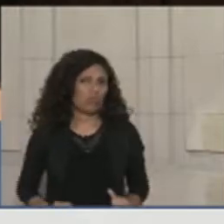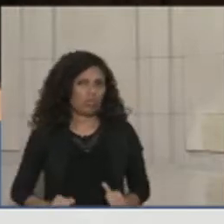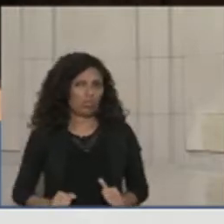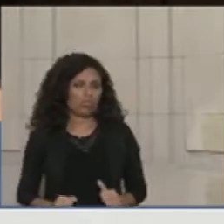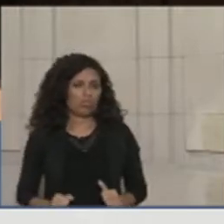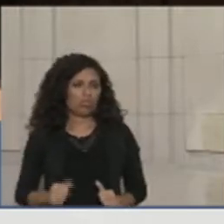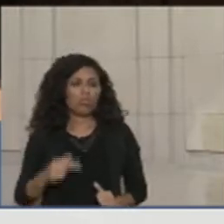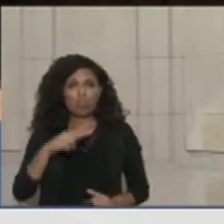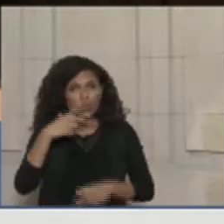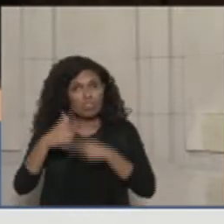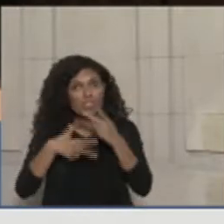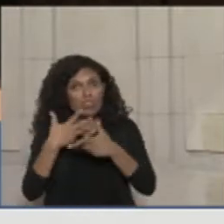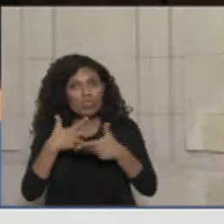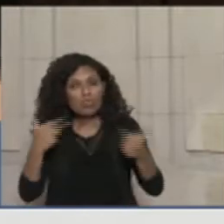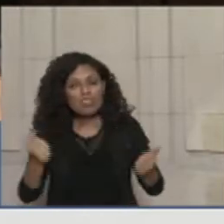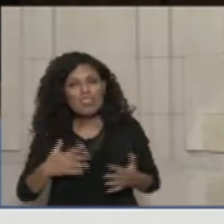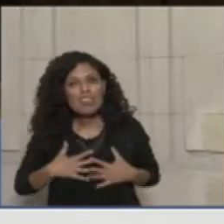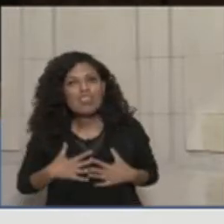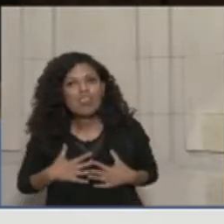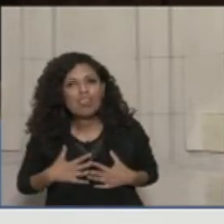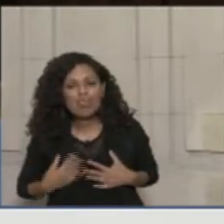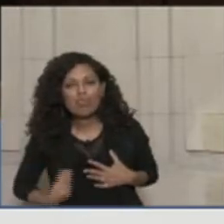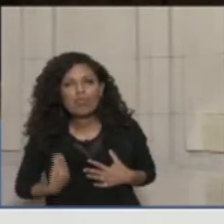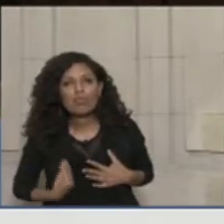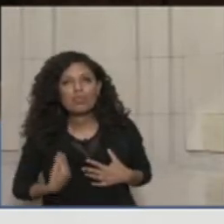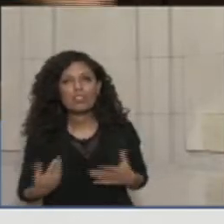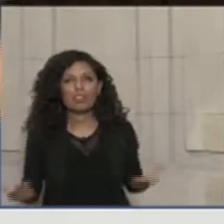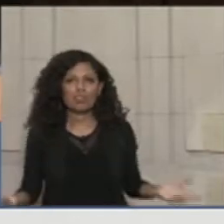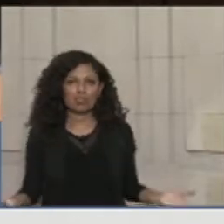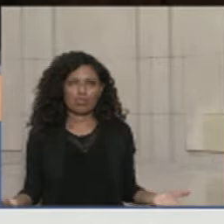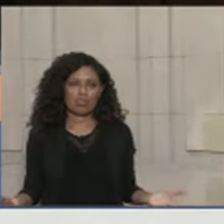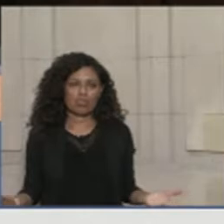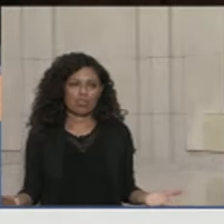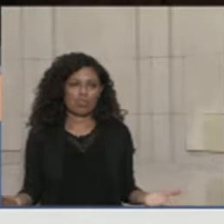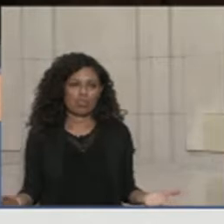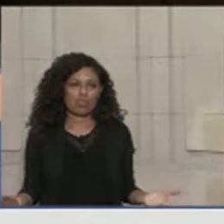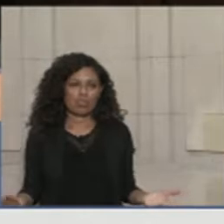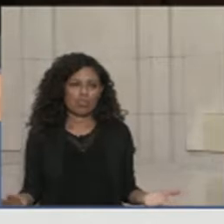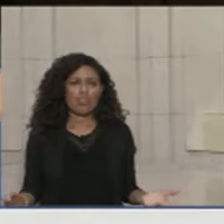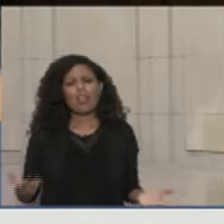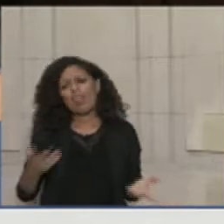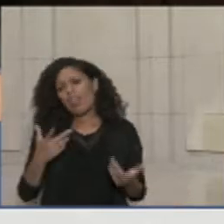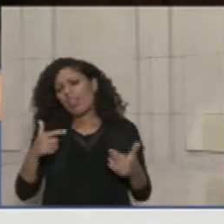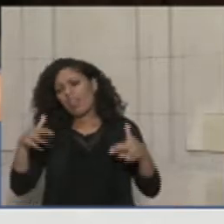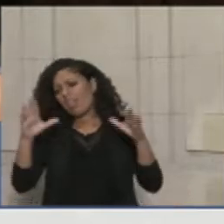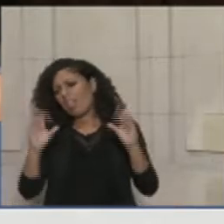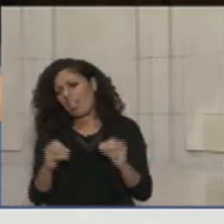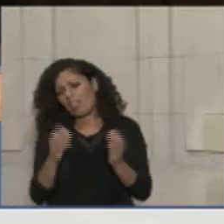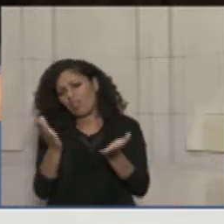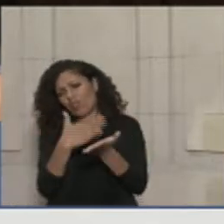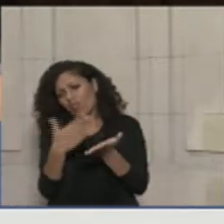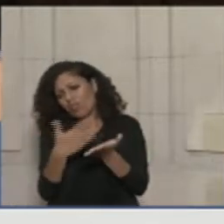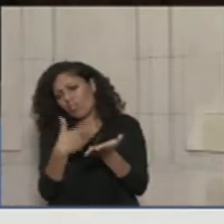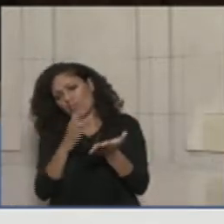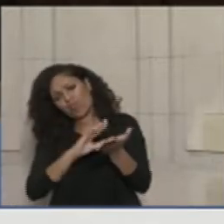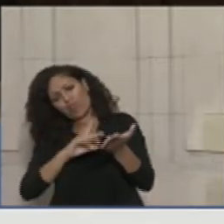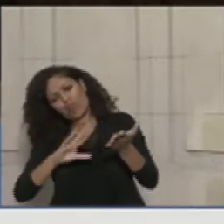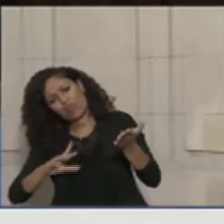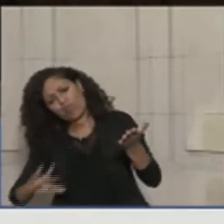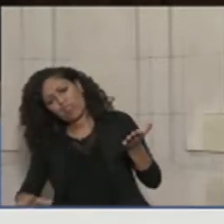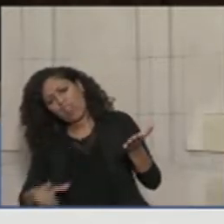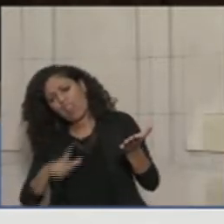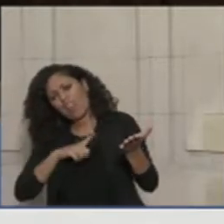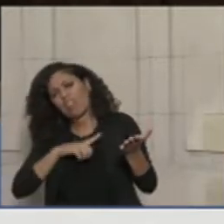eu vivi. E claro que os anais estão cheios de exemplos. Então não